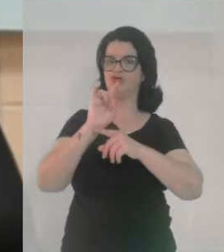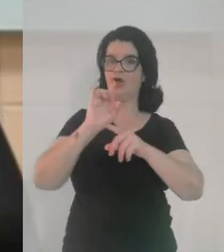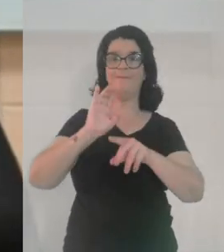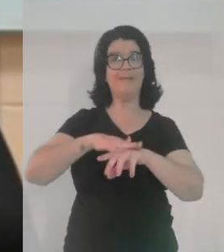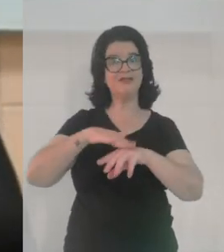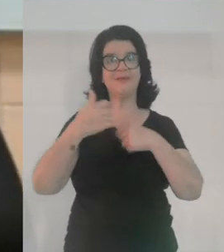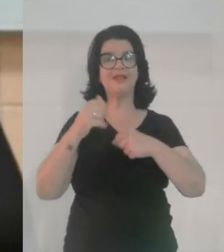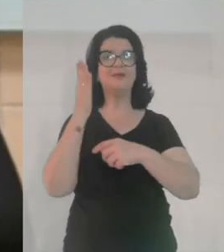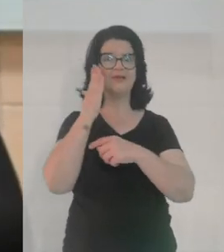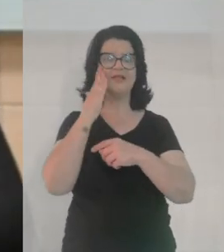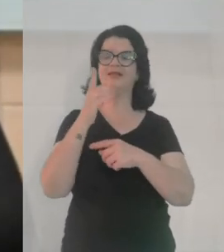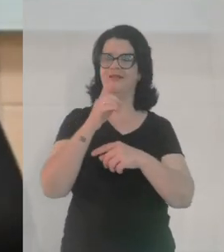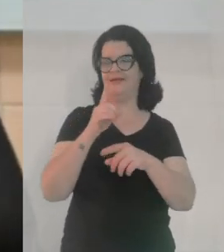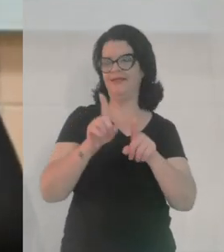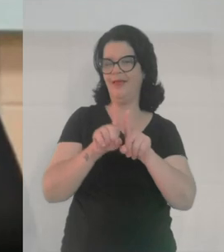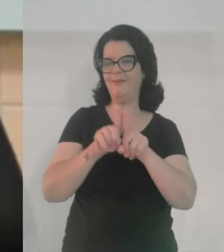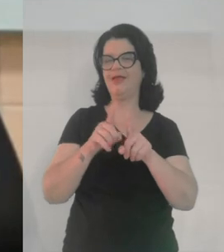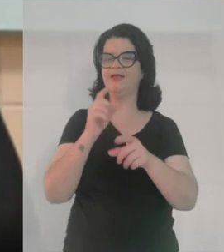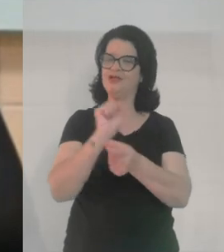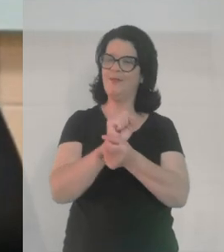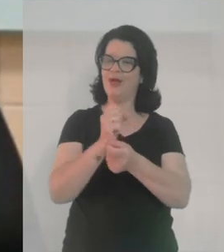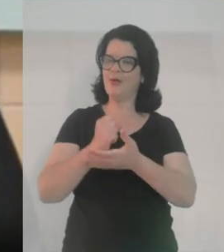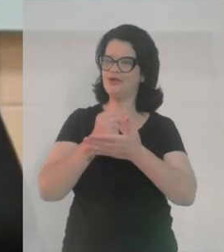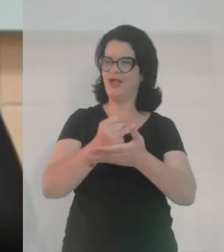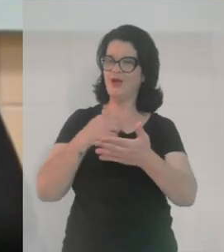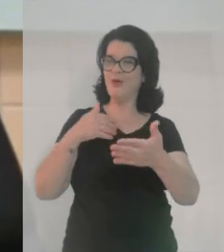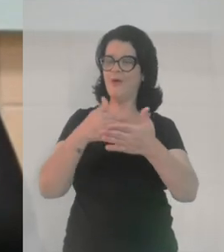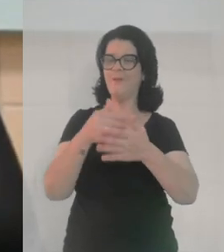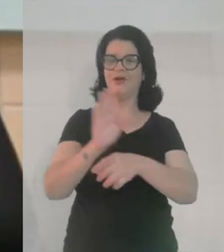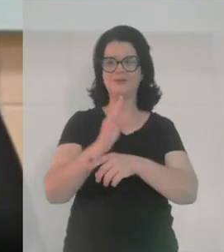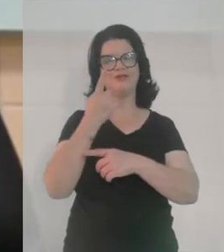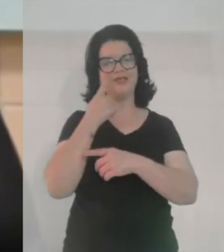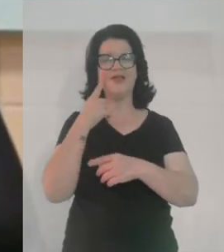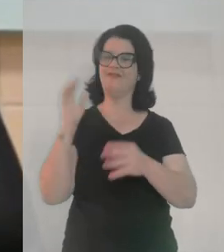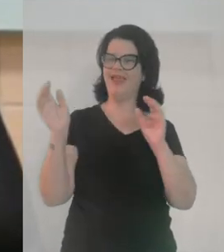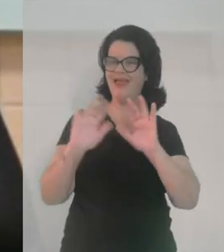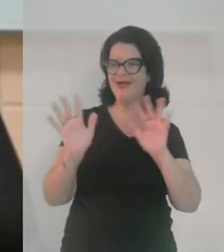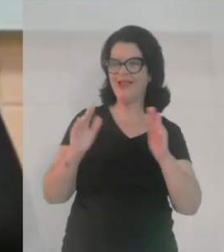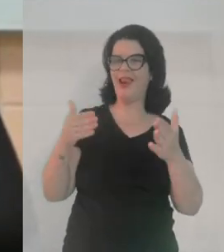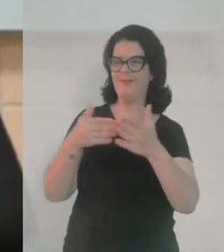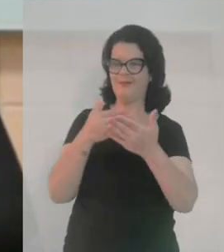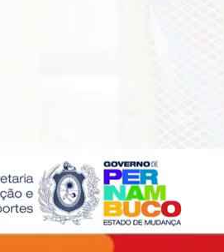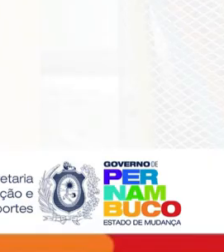um pouquinho e a gente se vê no próximo vídeo. Até lá!